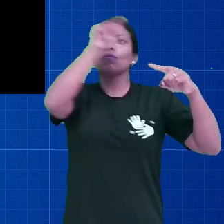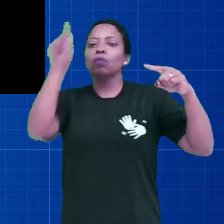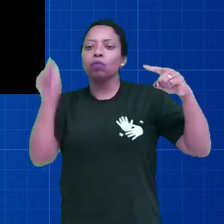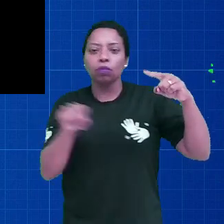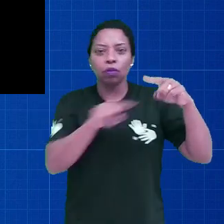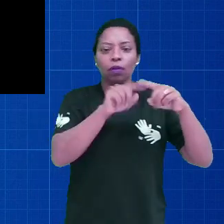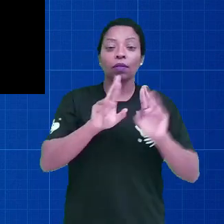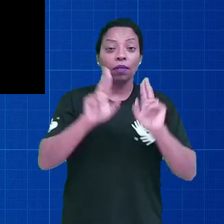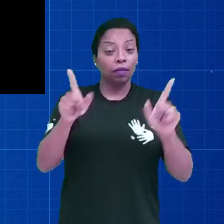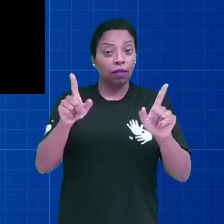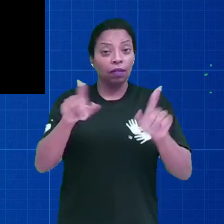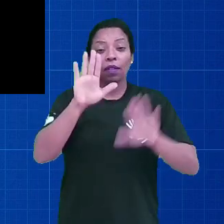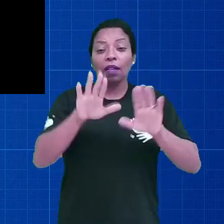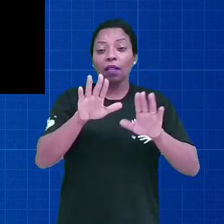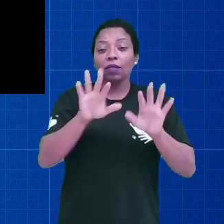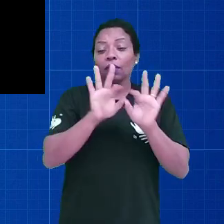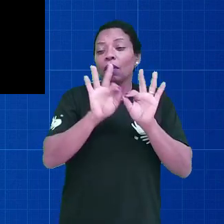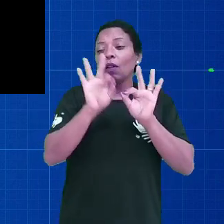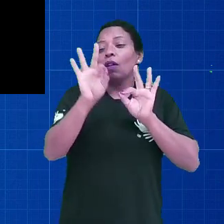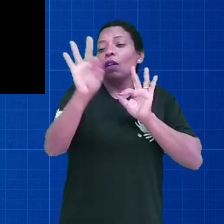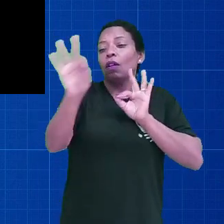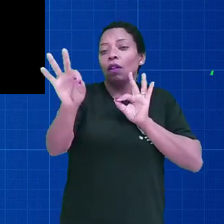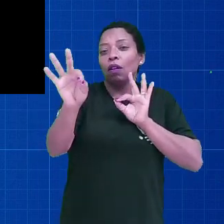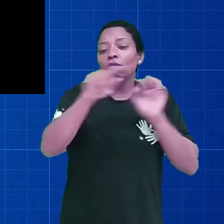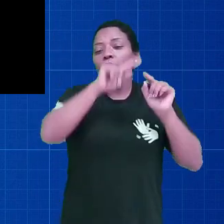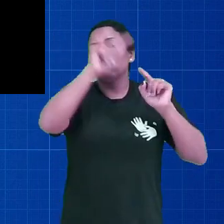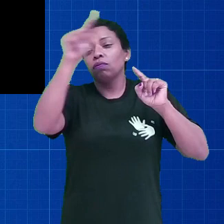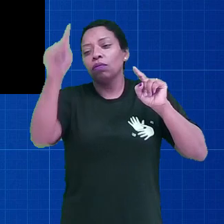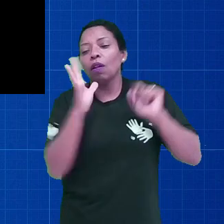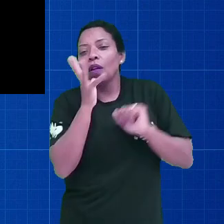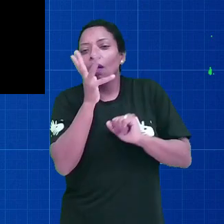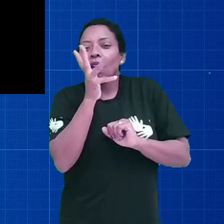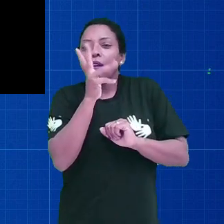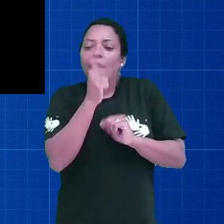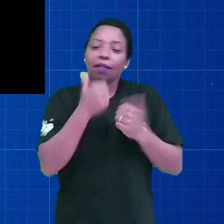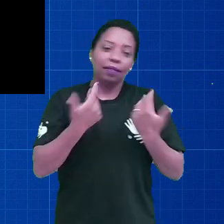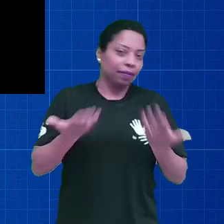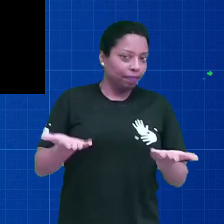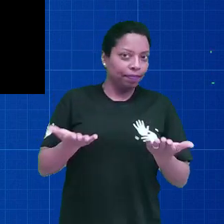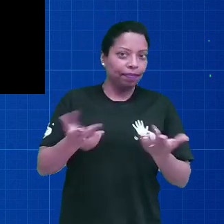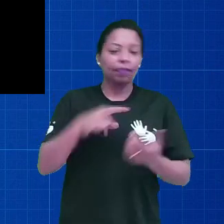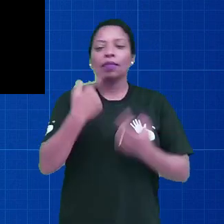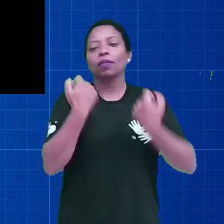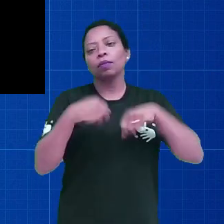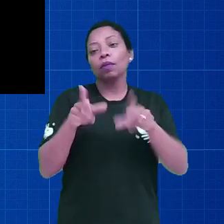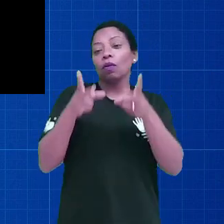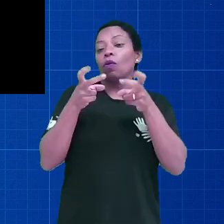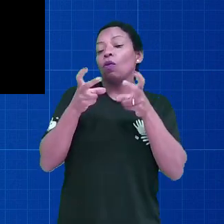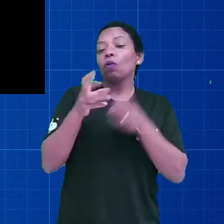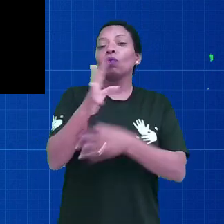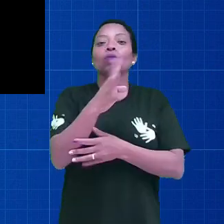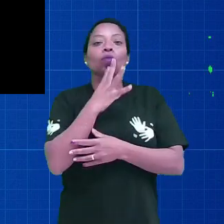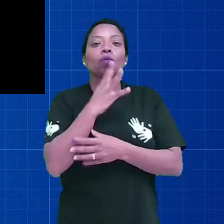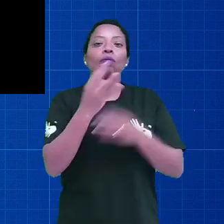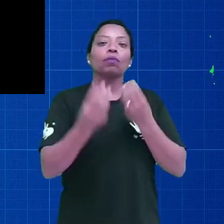são maiores e a gente não tem condição, né, ou não tem a noção desse todo, desse conjunto para